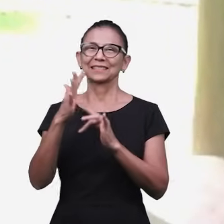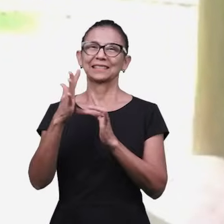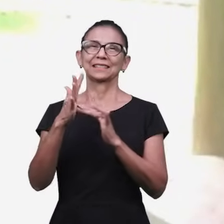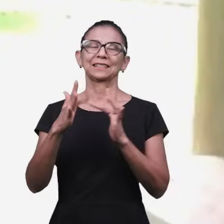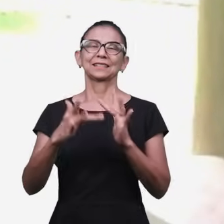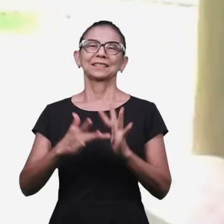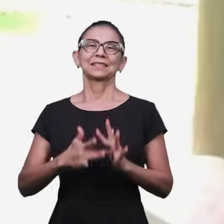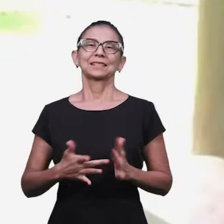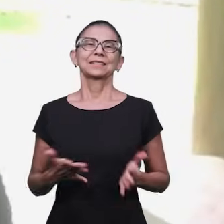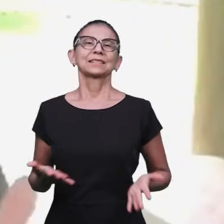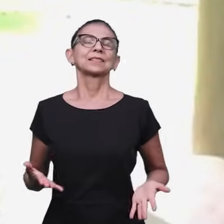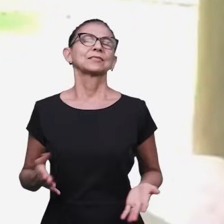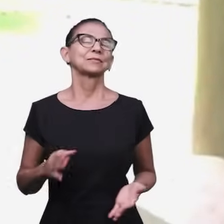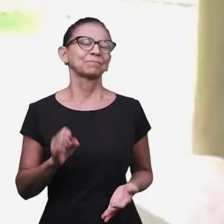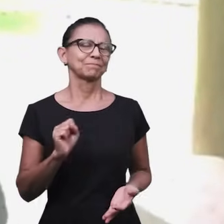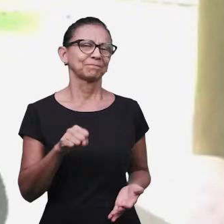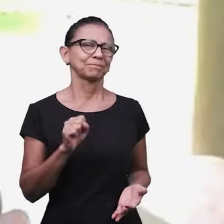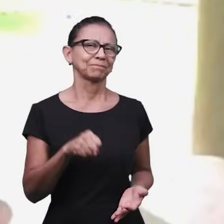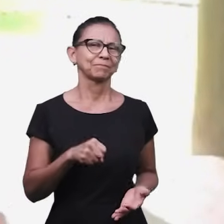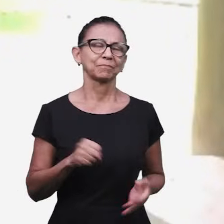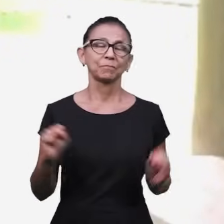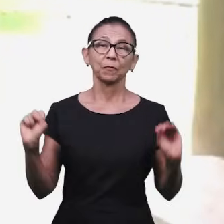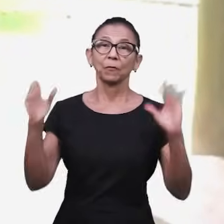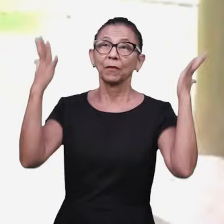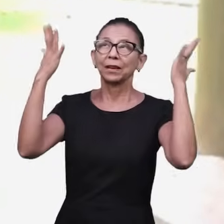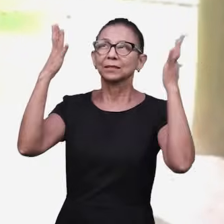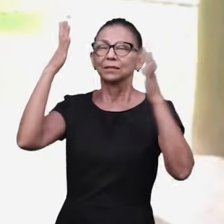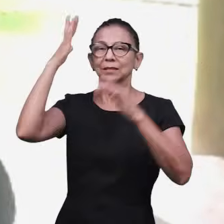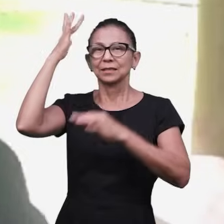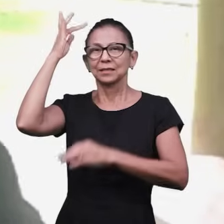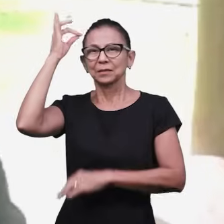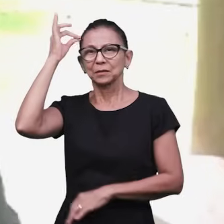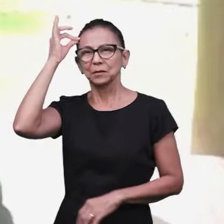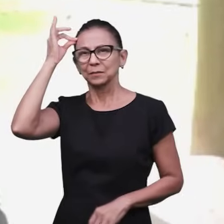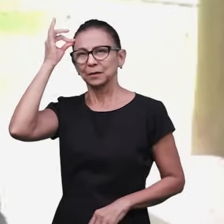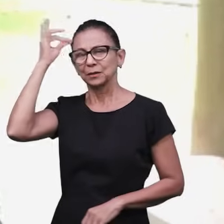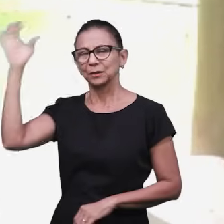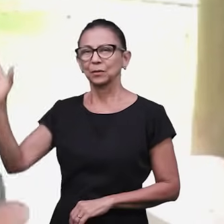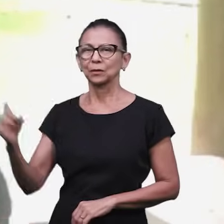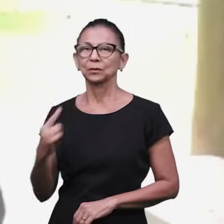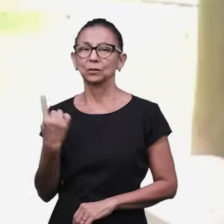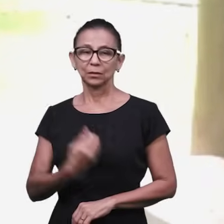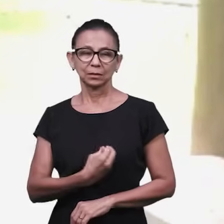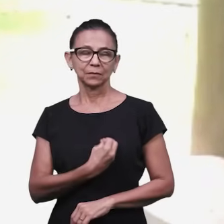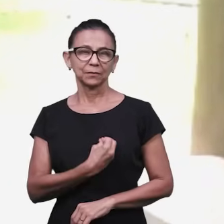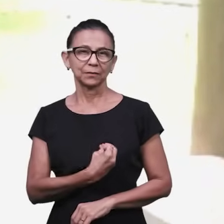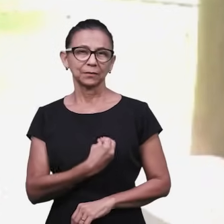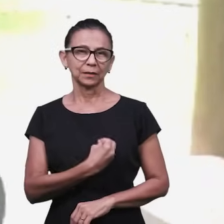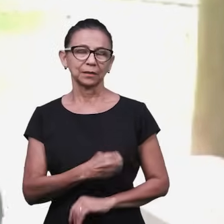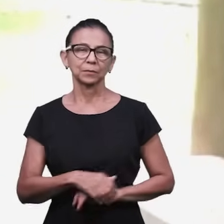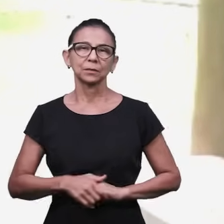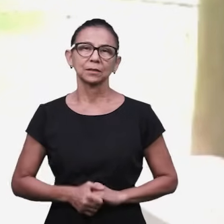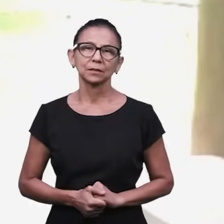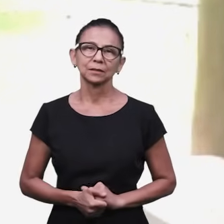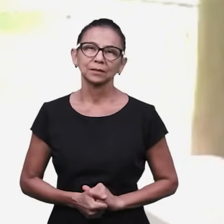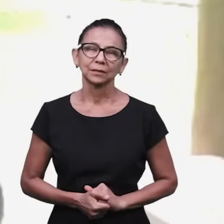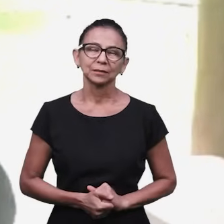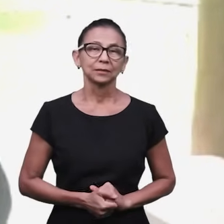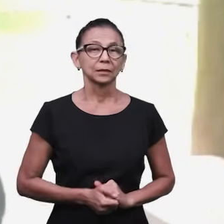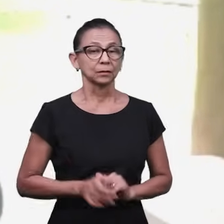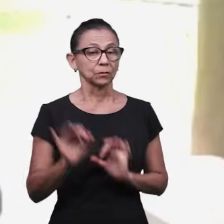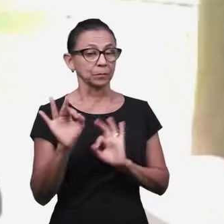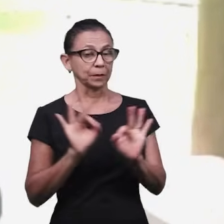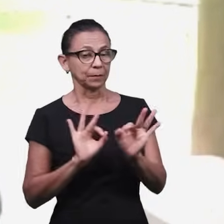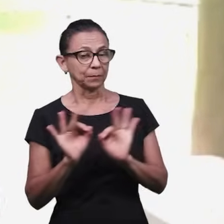glória a Jesus. Realmente foi uma grande festa espiritual o que todos nós vivemos nestes dias de preparação